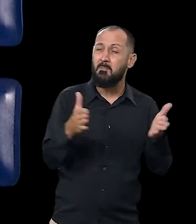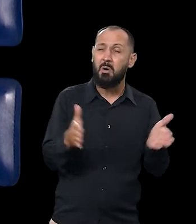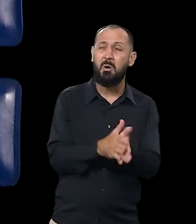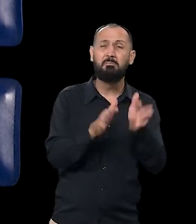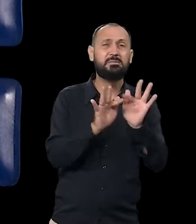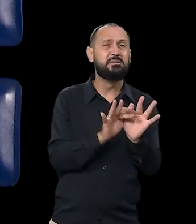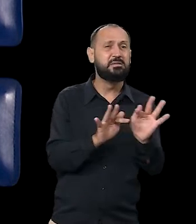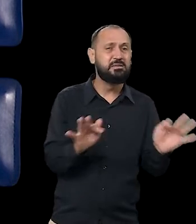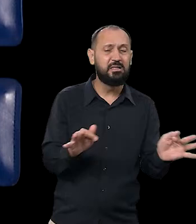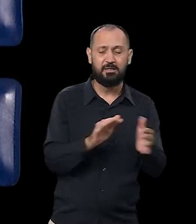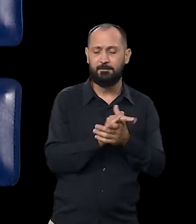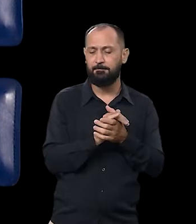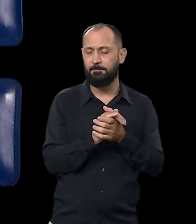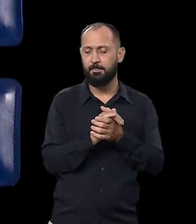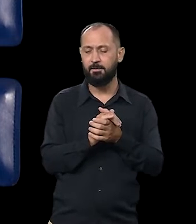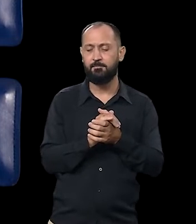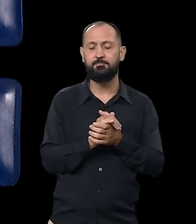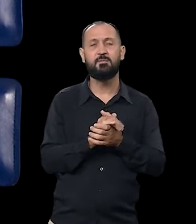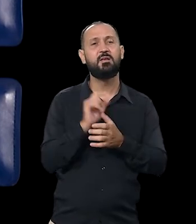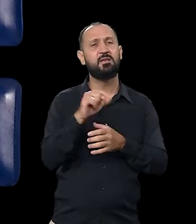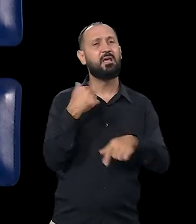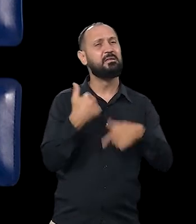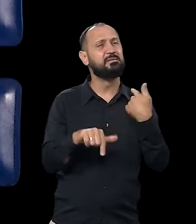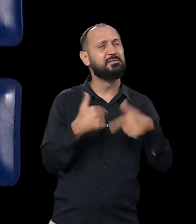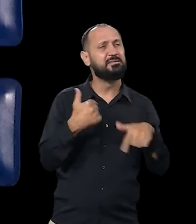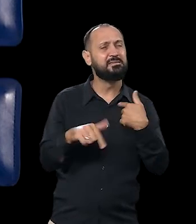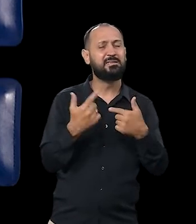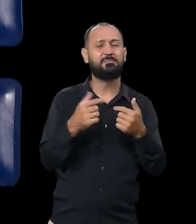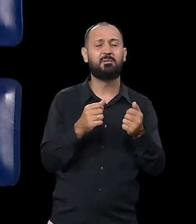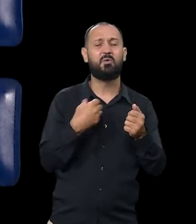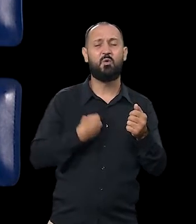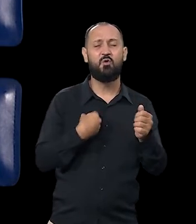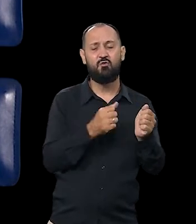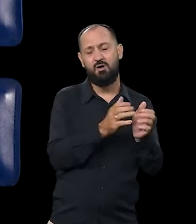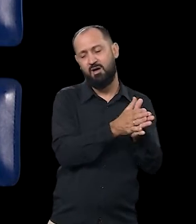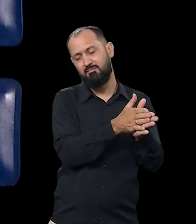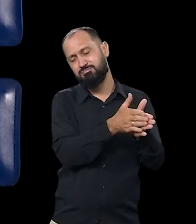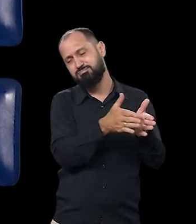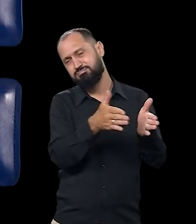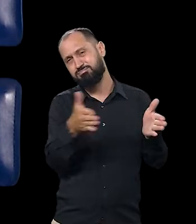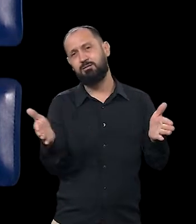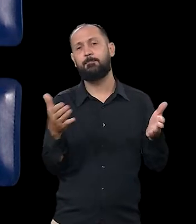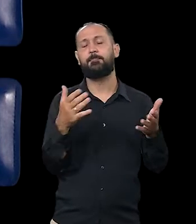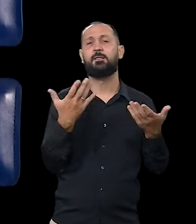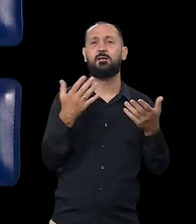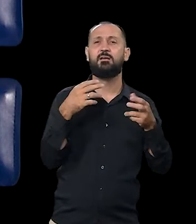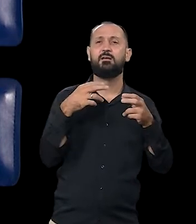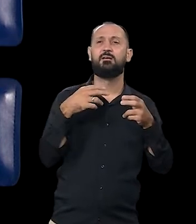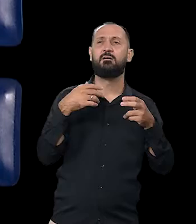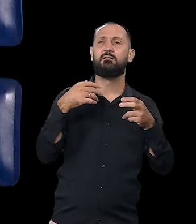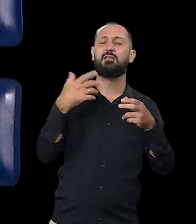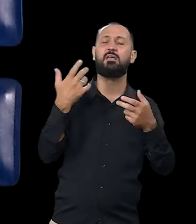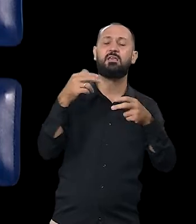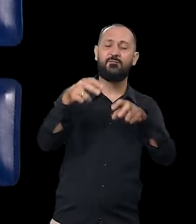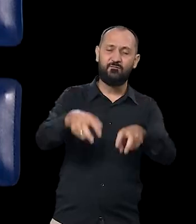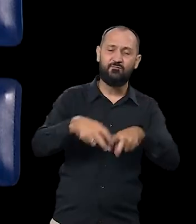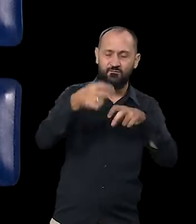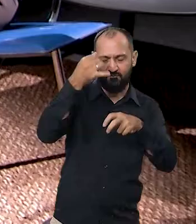de honestidade. Mulher muito pobre, humilde, que trabalhou demais ao longo da